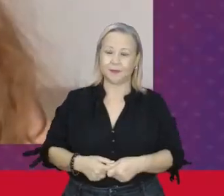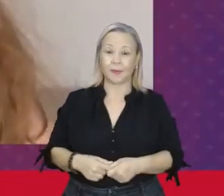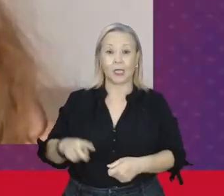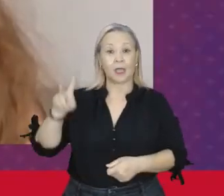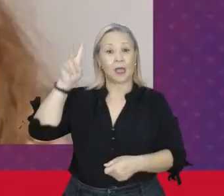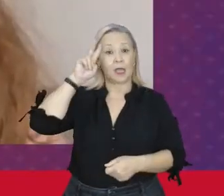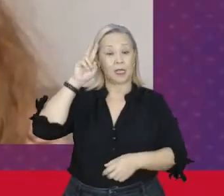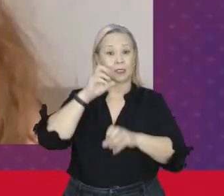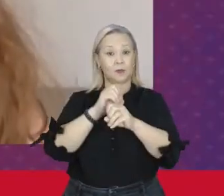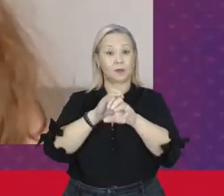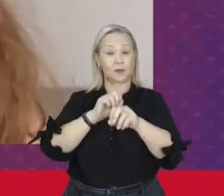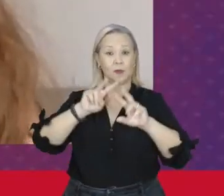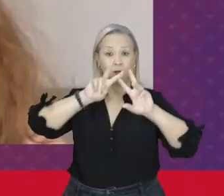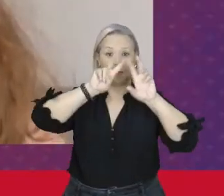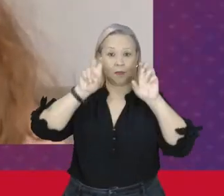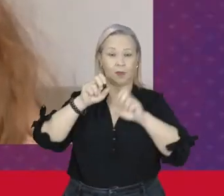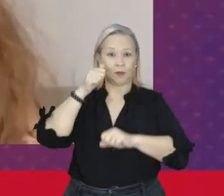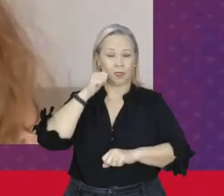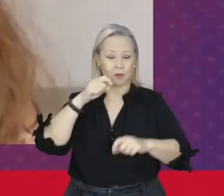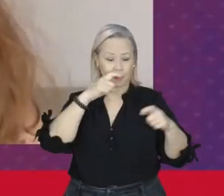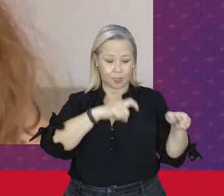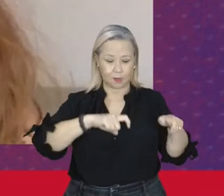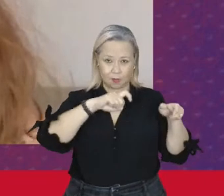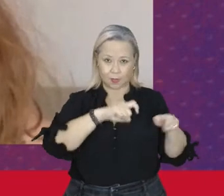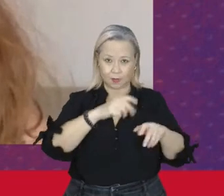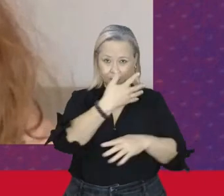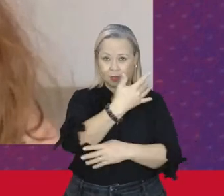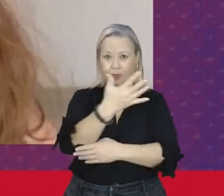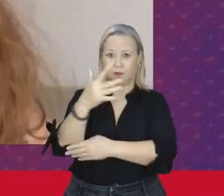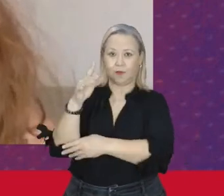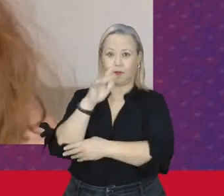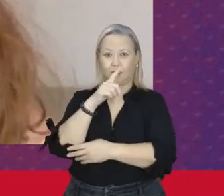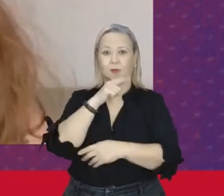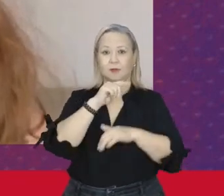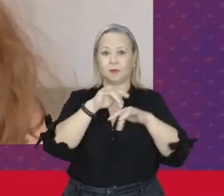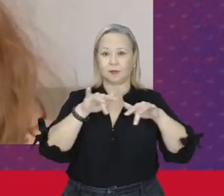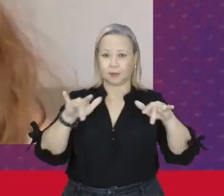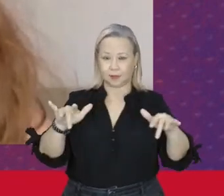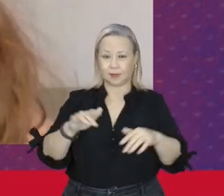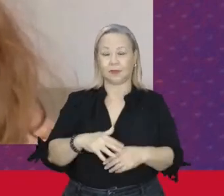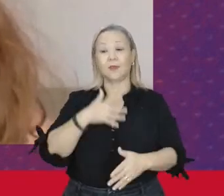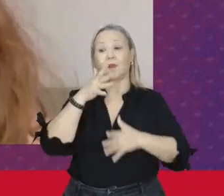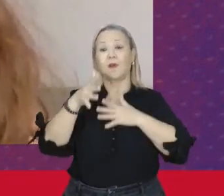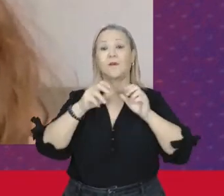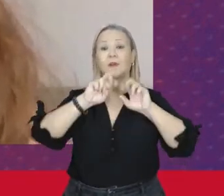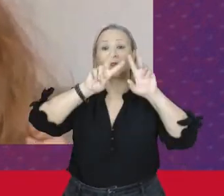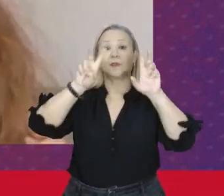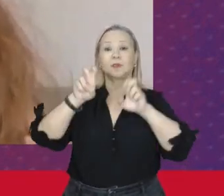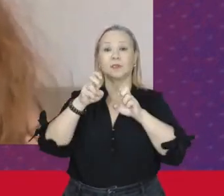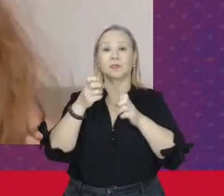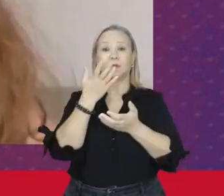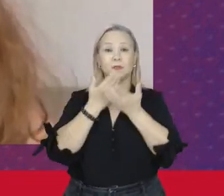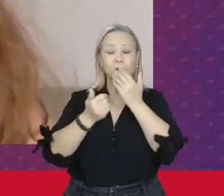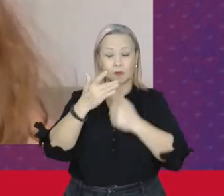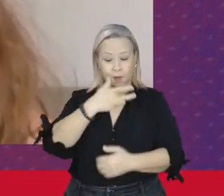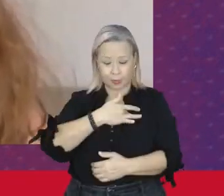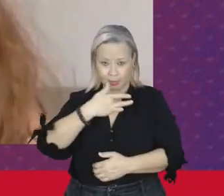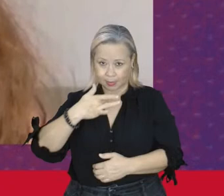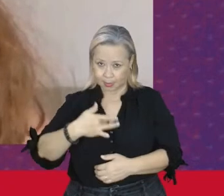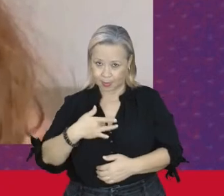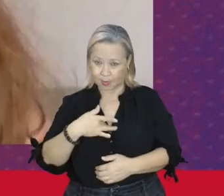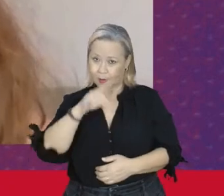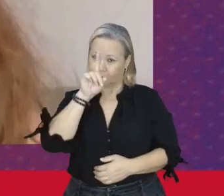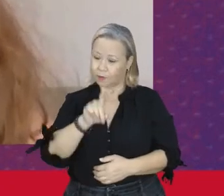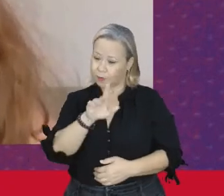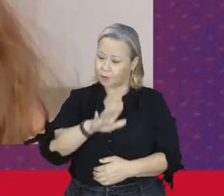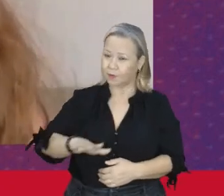segunda aula do tema das mulheres do campo, das florestas e das águas, a gente vai falar sobre a questão da comida saudável como um direito